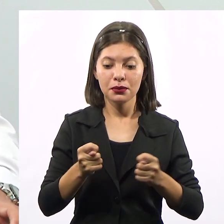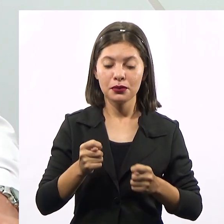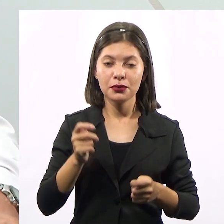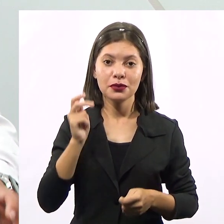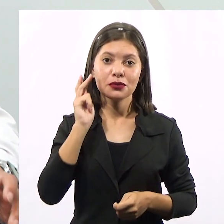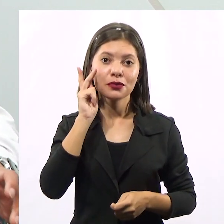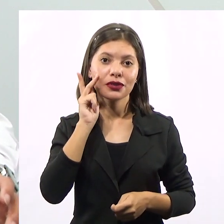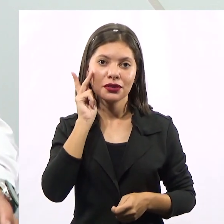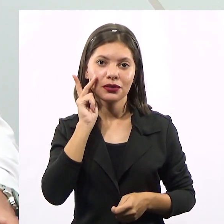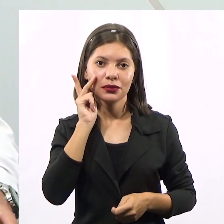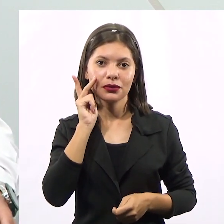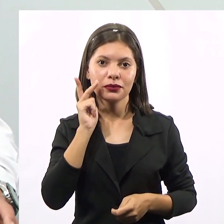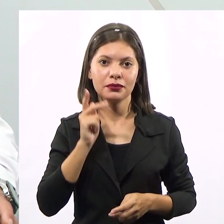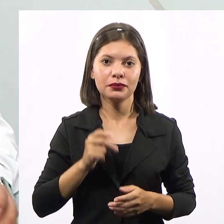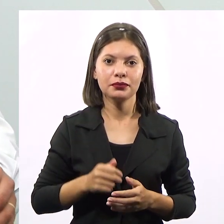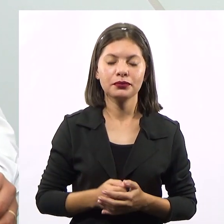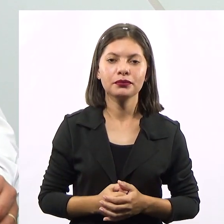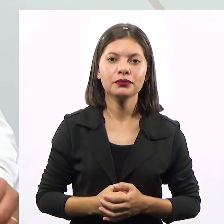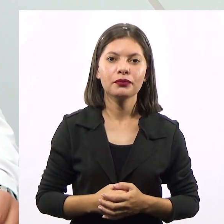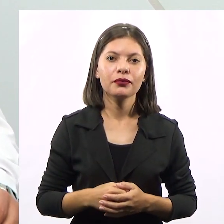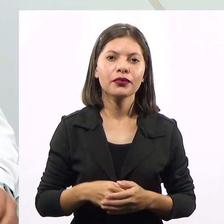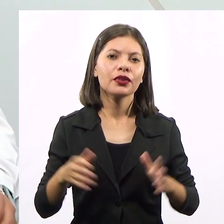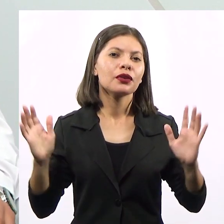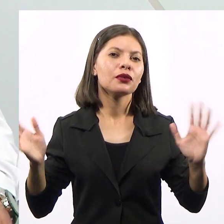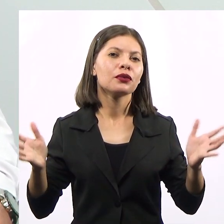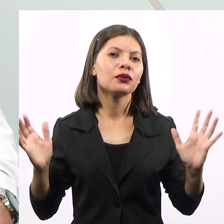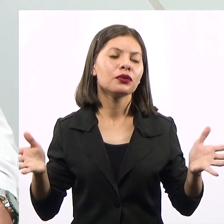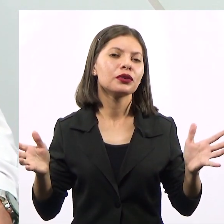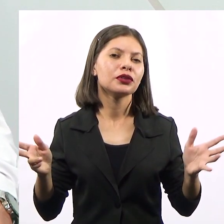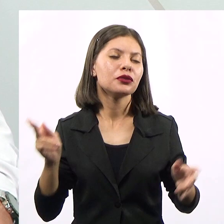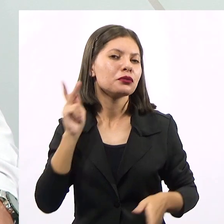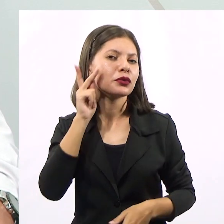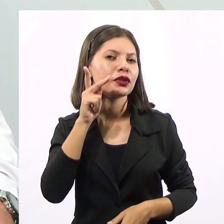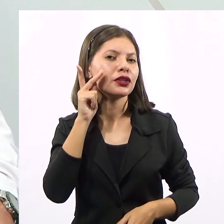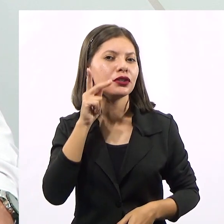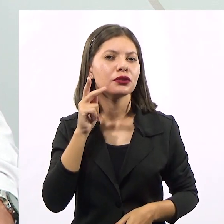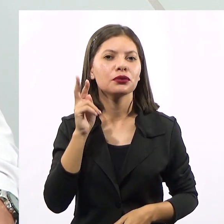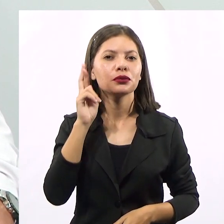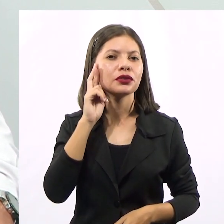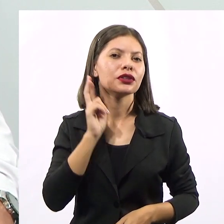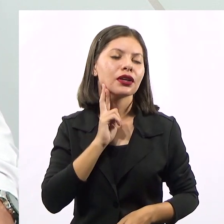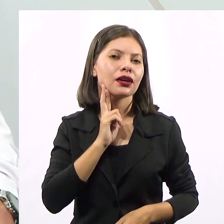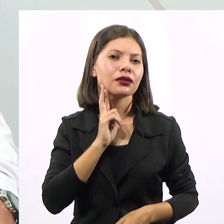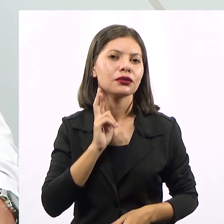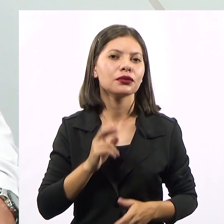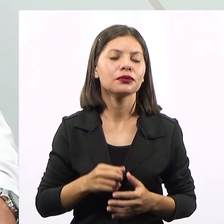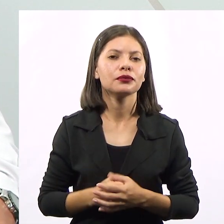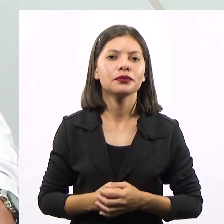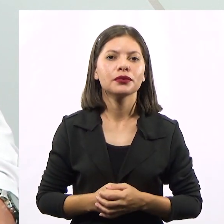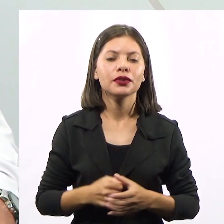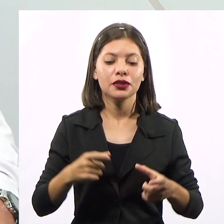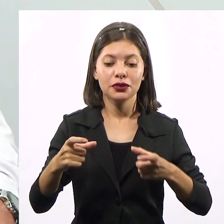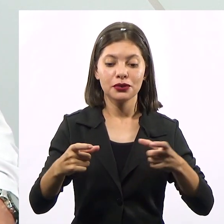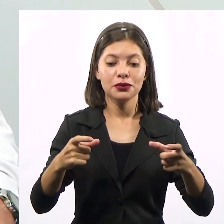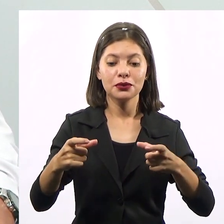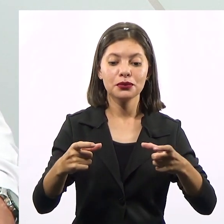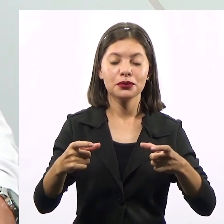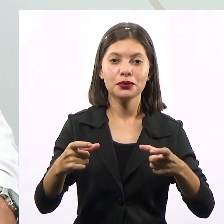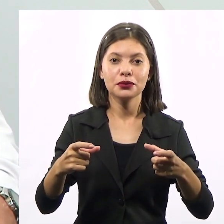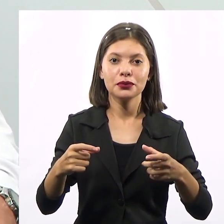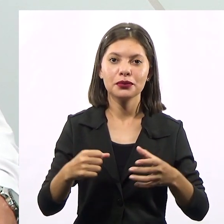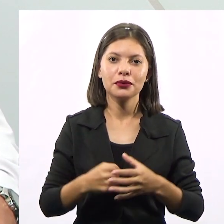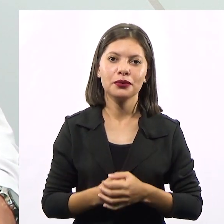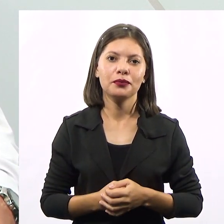aspectos econômicos e políticos. Hoje, por exemplo, por que o Centro Político Administrativo de Rondônia também